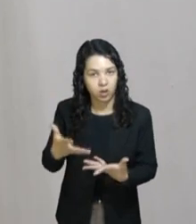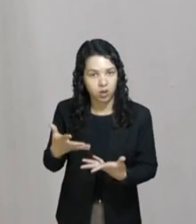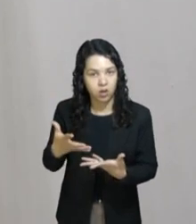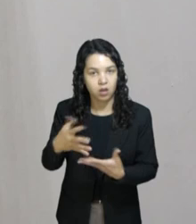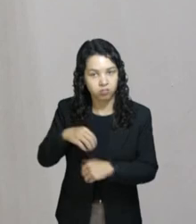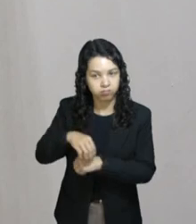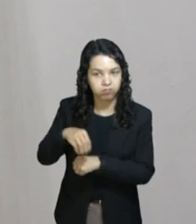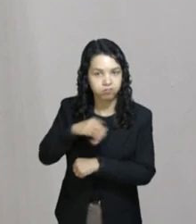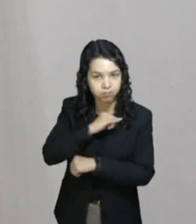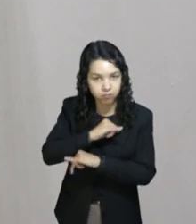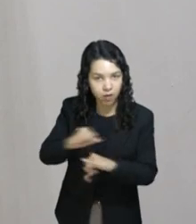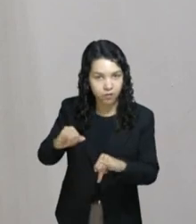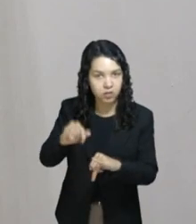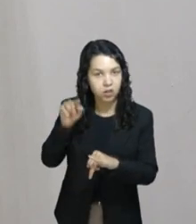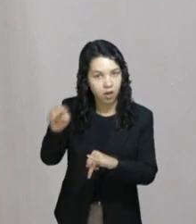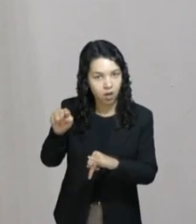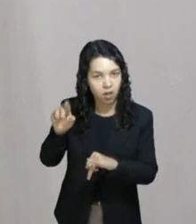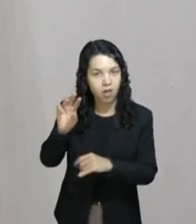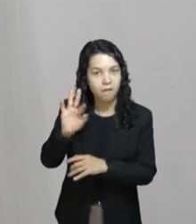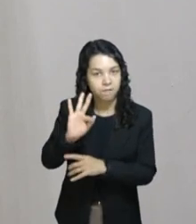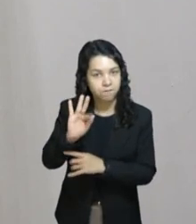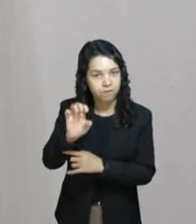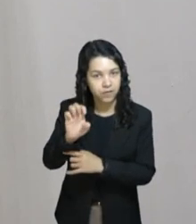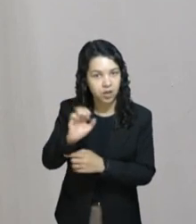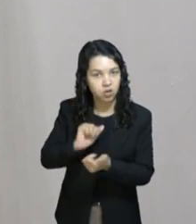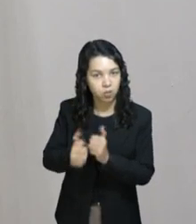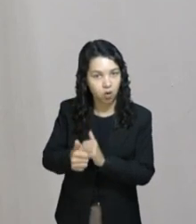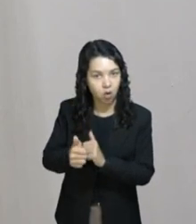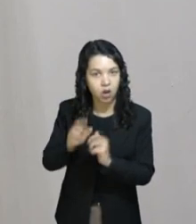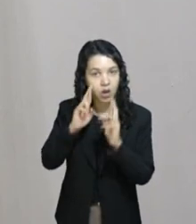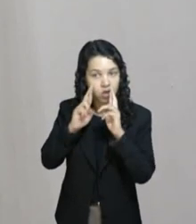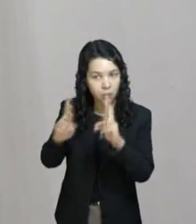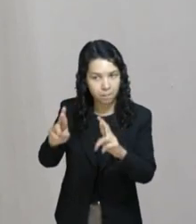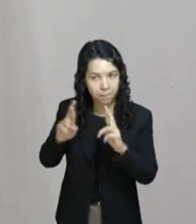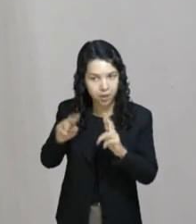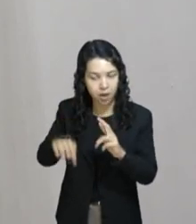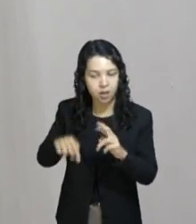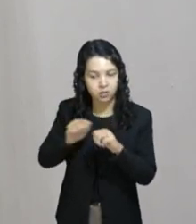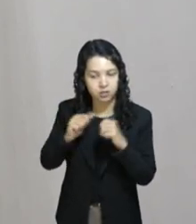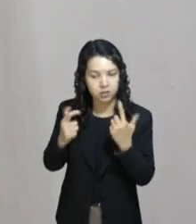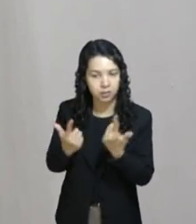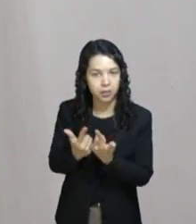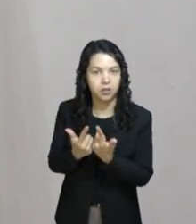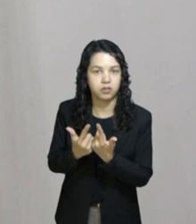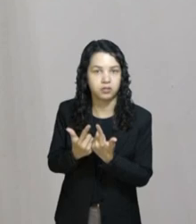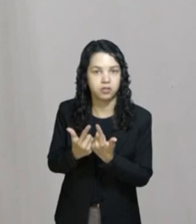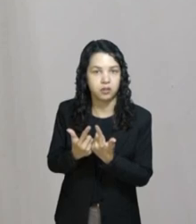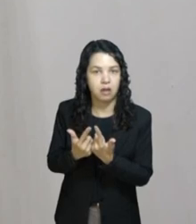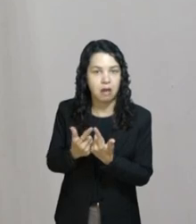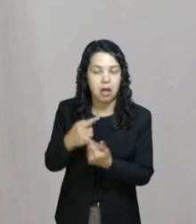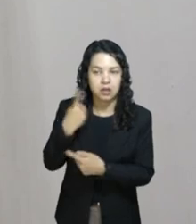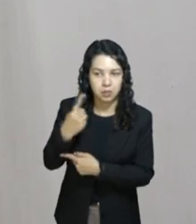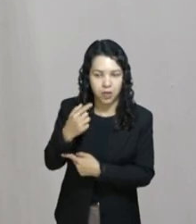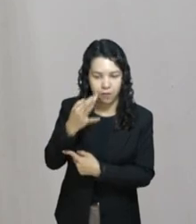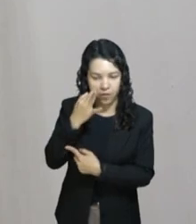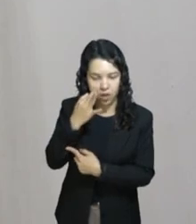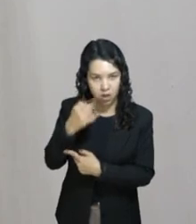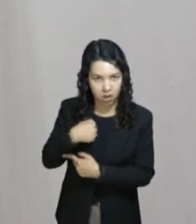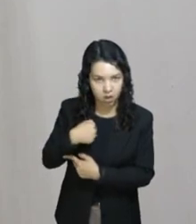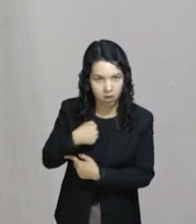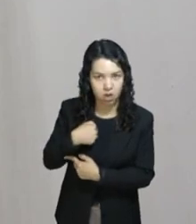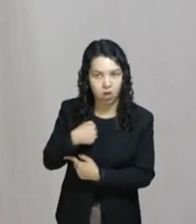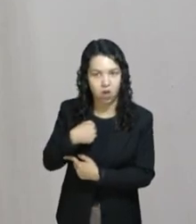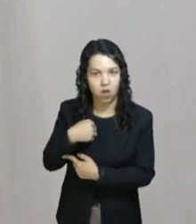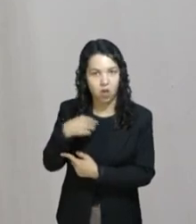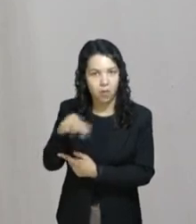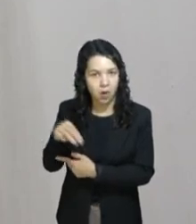recado para Facebook e dizer o seguinte respeitem Assembleia Legislativa do Estado de Santa Catarina não é um deputado Fernando não Deputado Mário